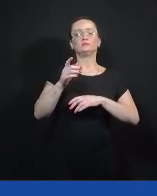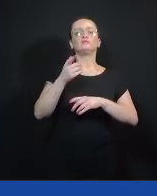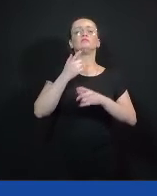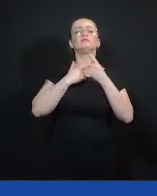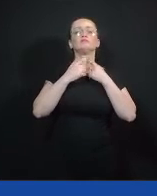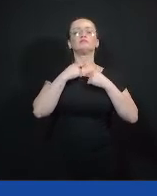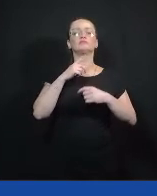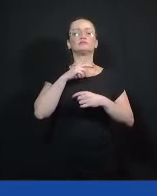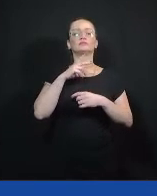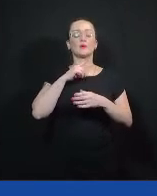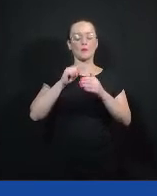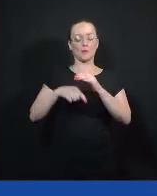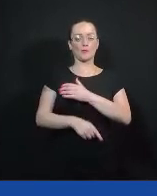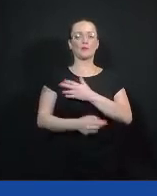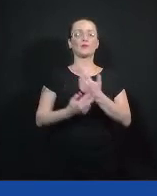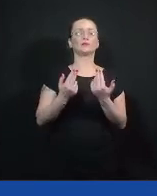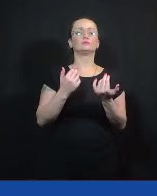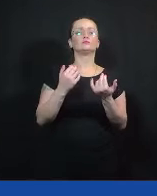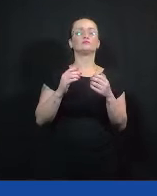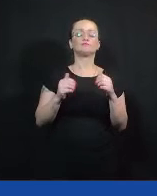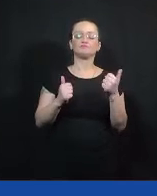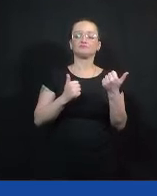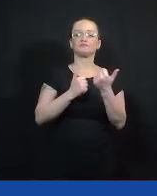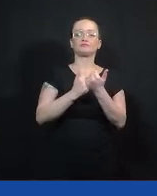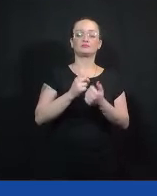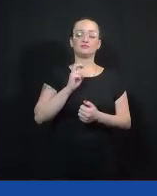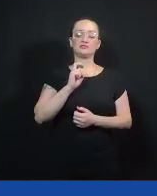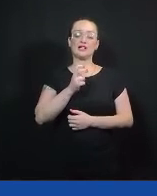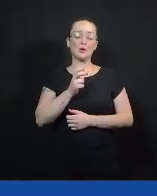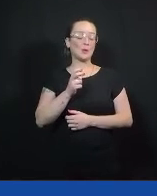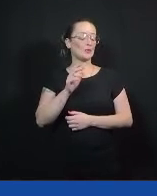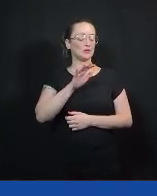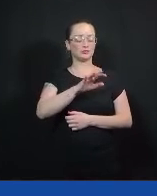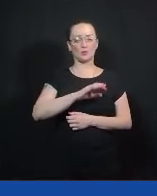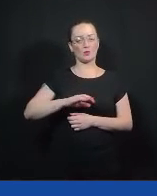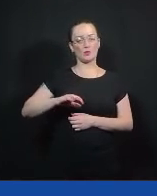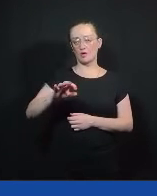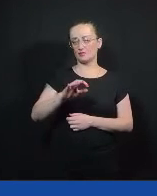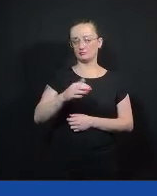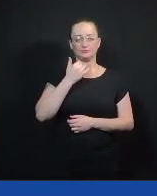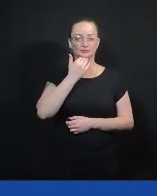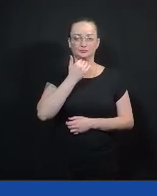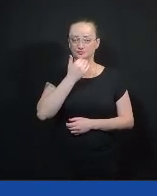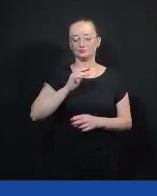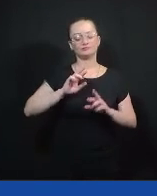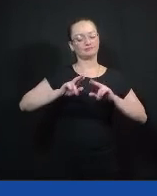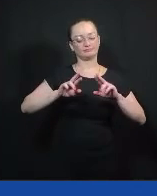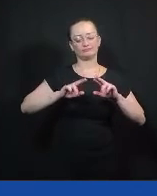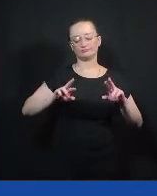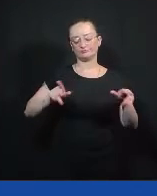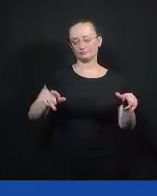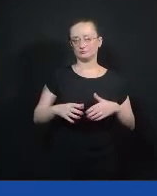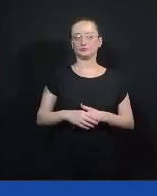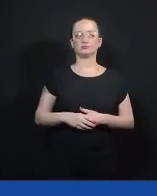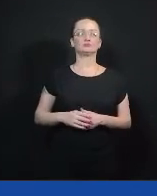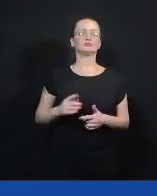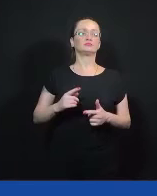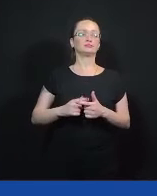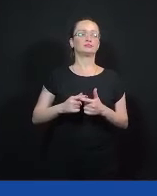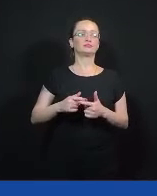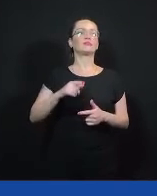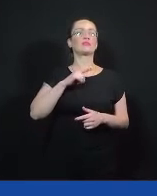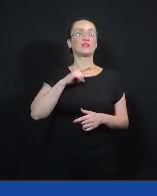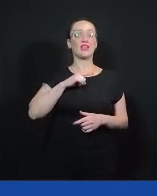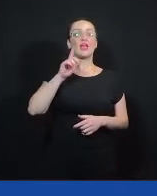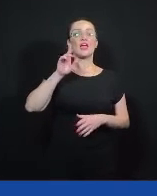ter a mesma profundidade de cobertura nesses 5.568 municípios com pelo menos um candidato, porque também